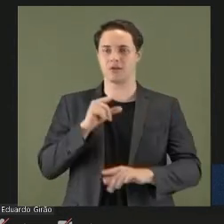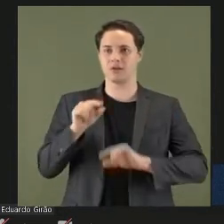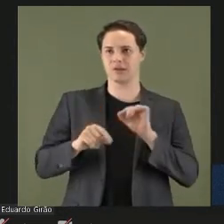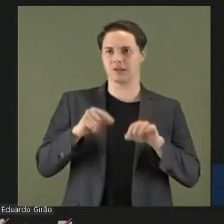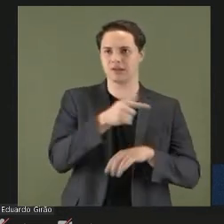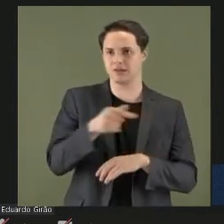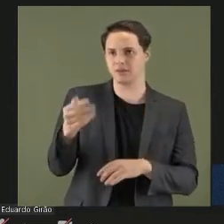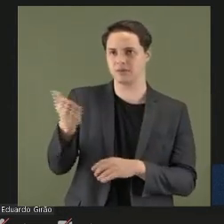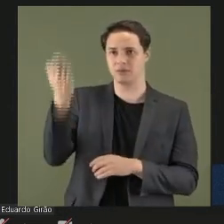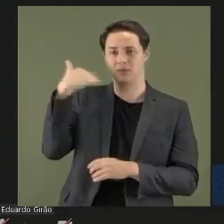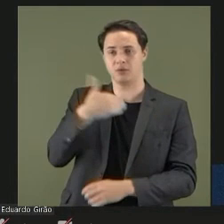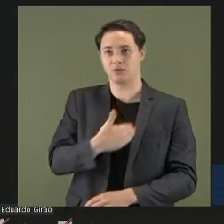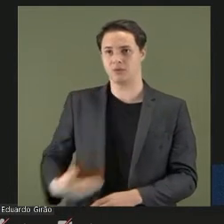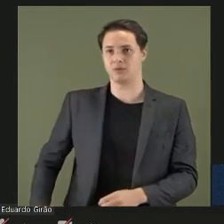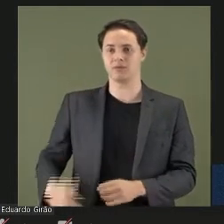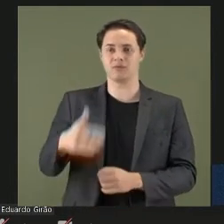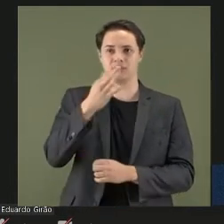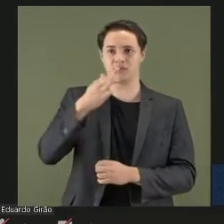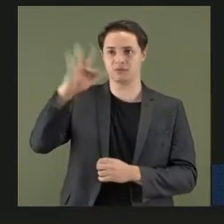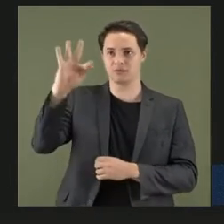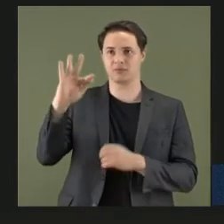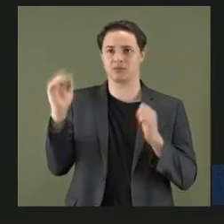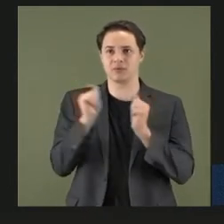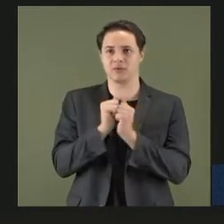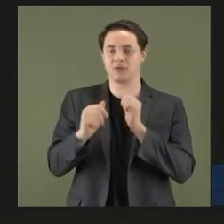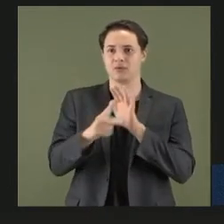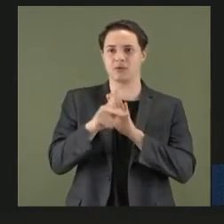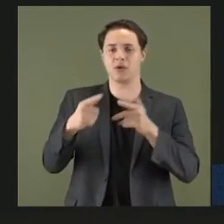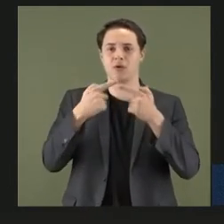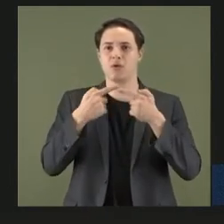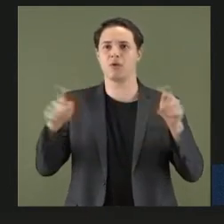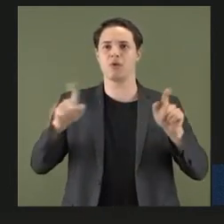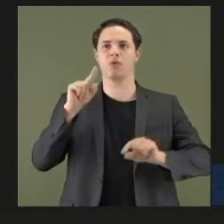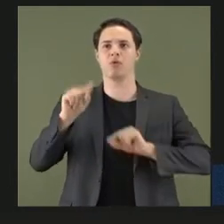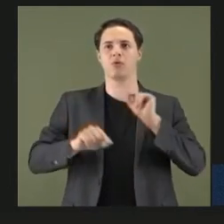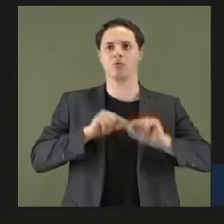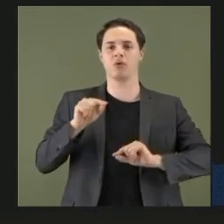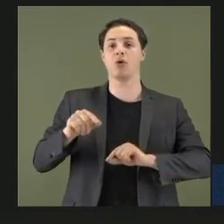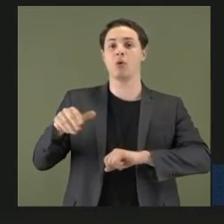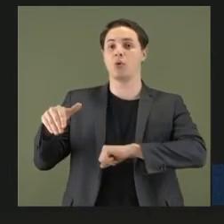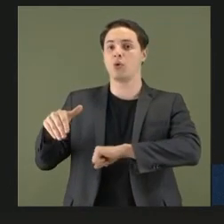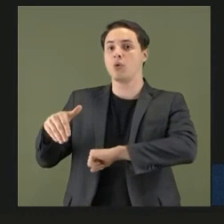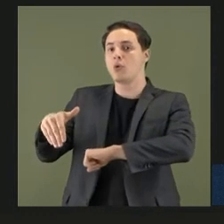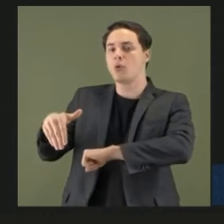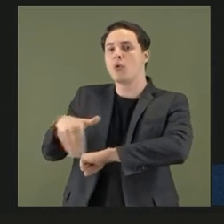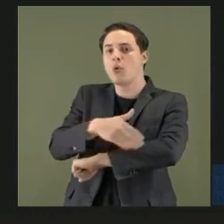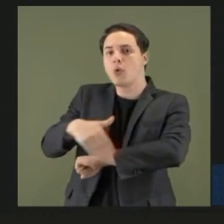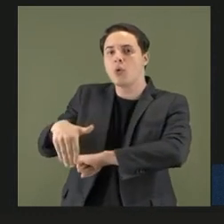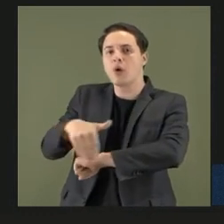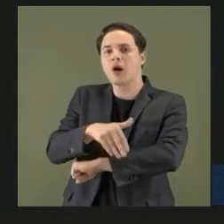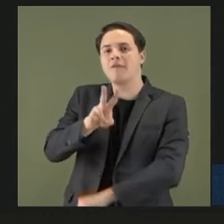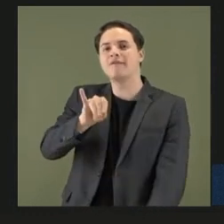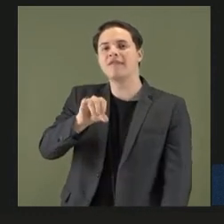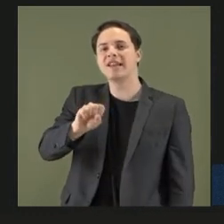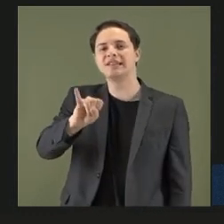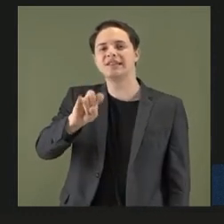semana passada, que o governo federal fez para lançar o programa Ruas Visíveis, com